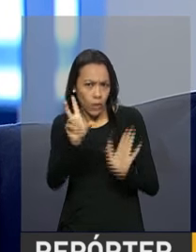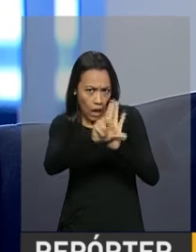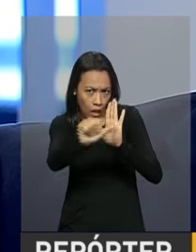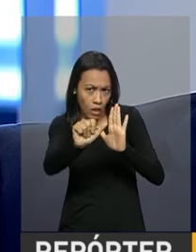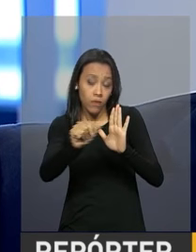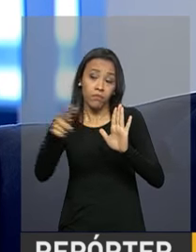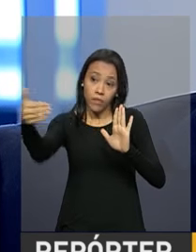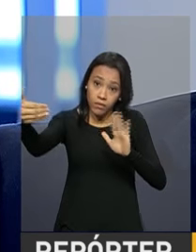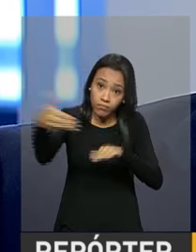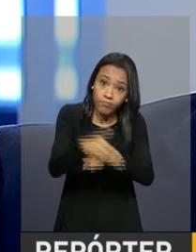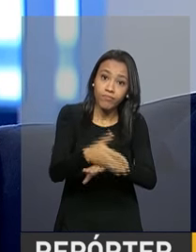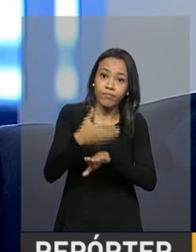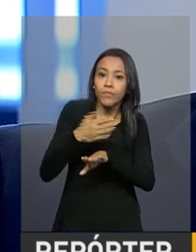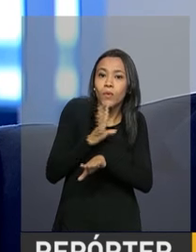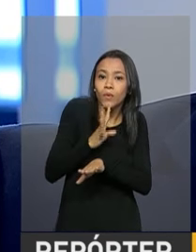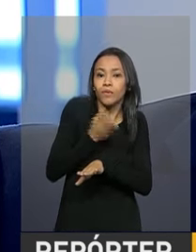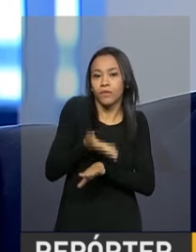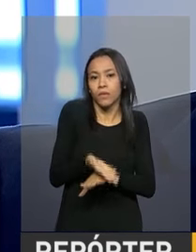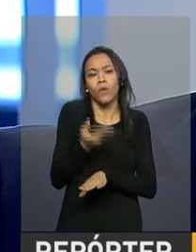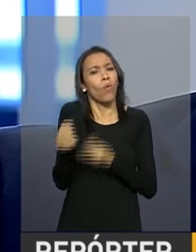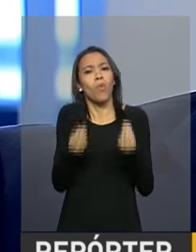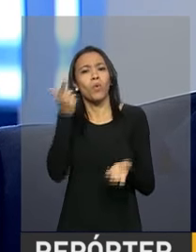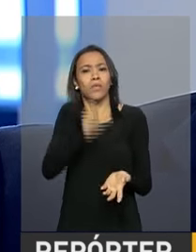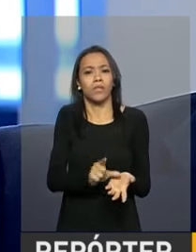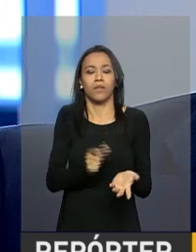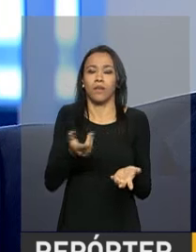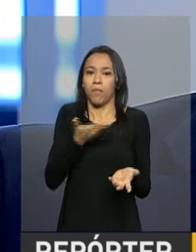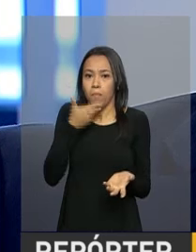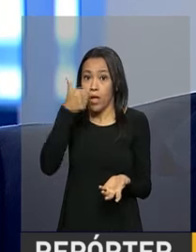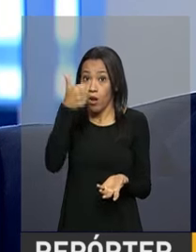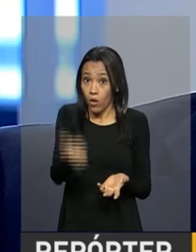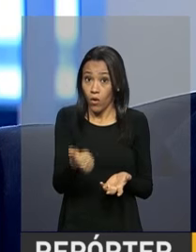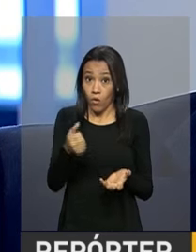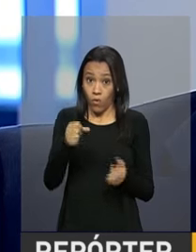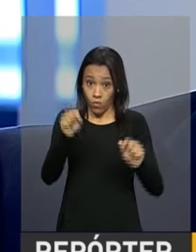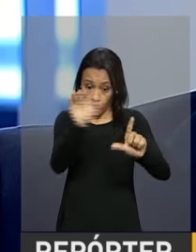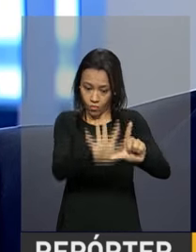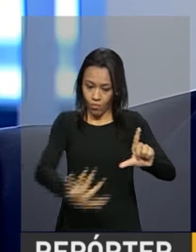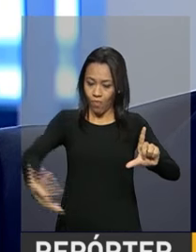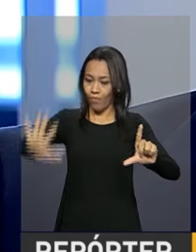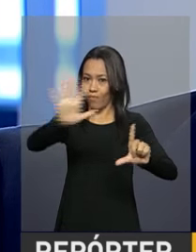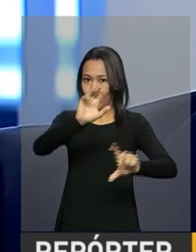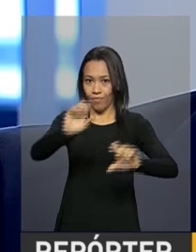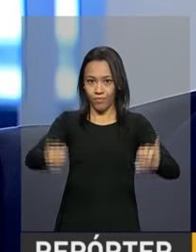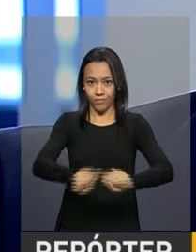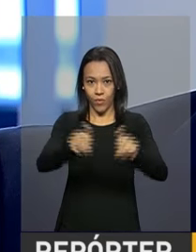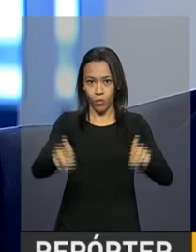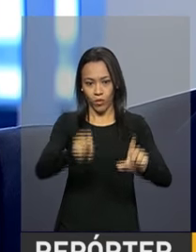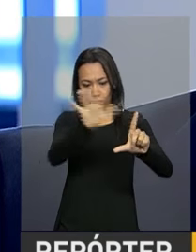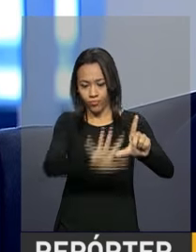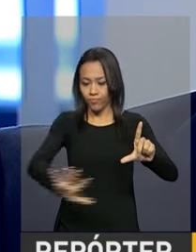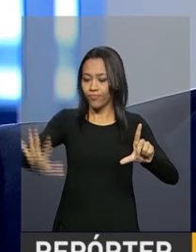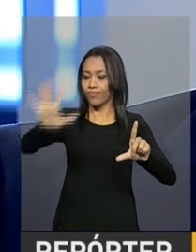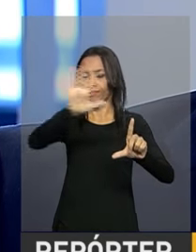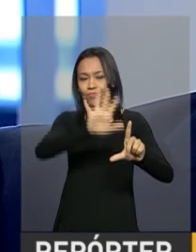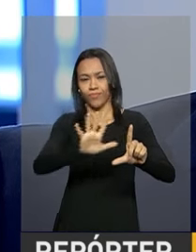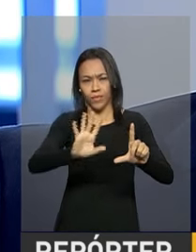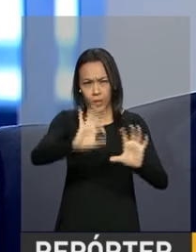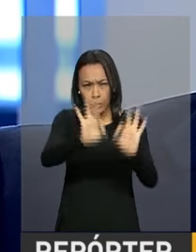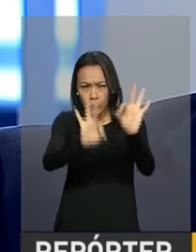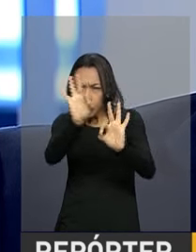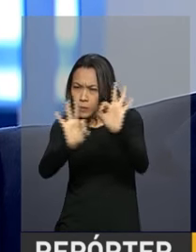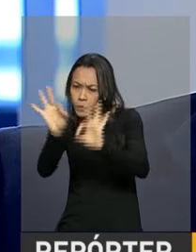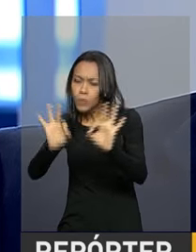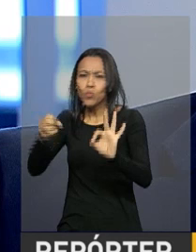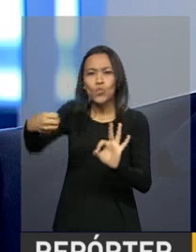e e a gente vai conseguir isso como melhorando primeiro o portal da transparência a secretaria de transparência e prevenção tá criando